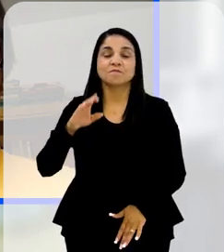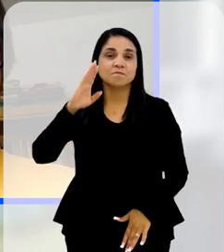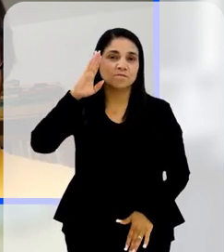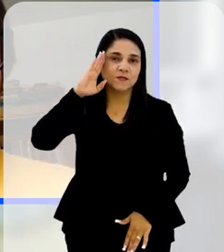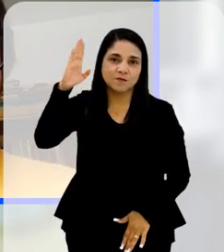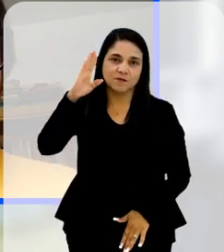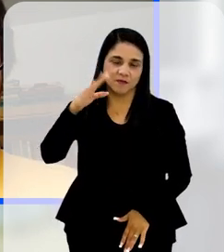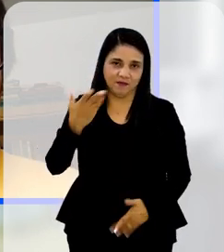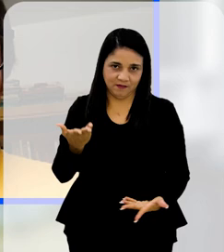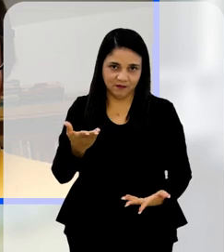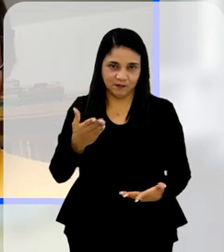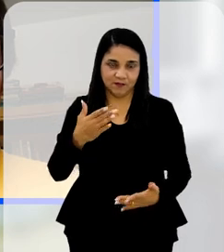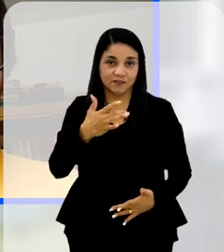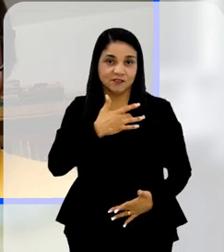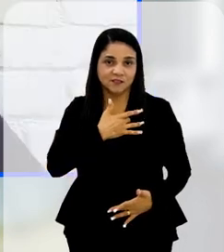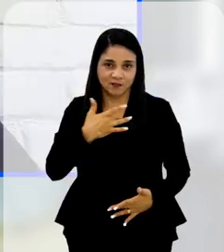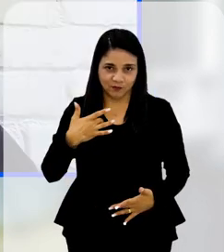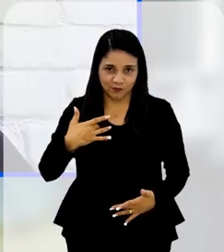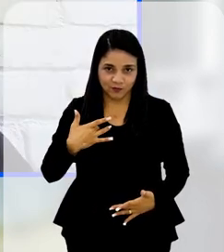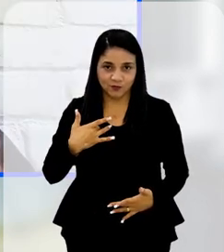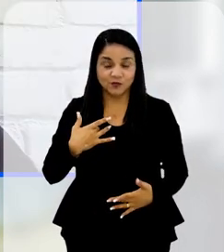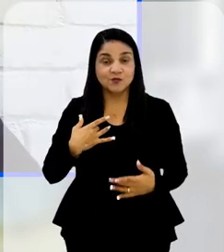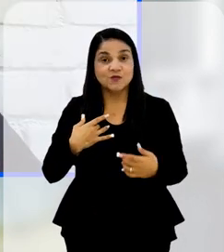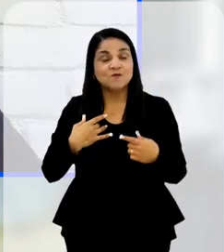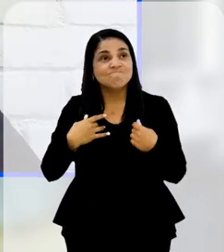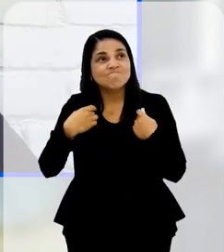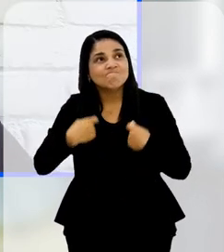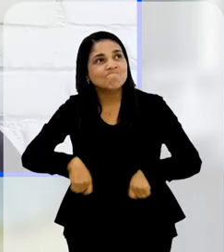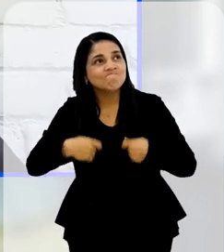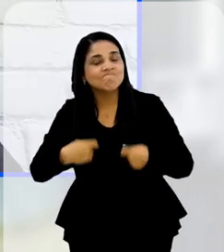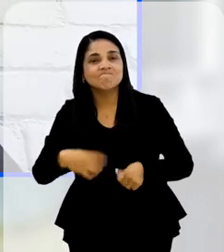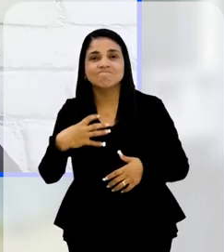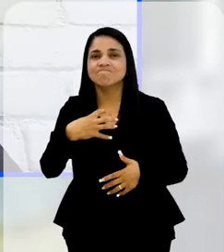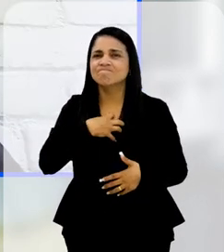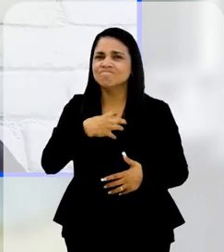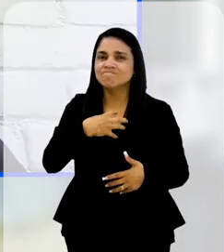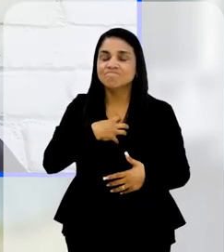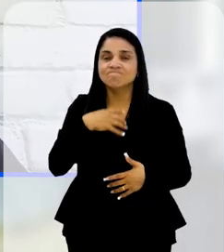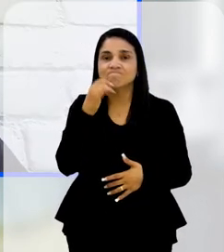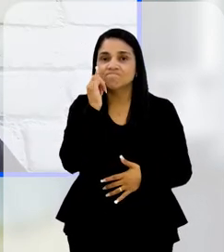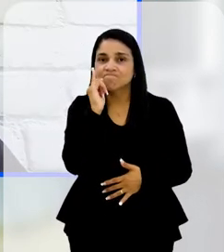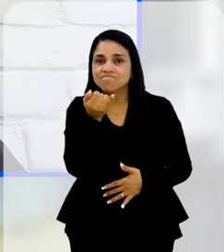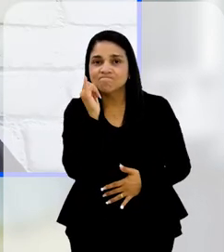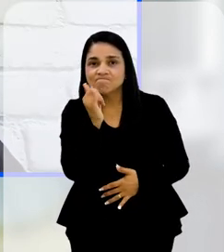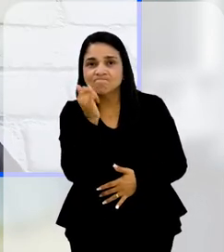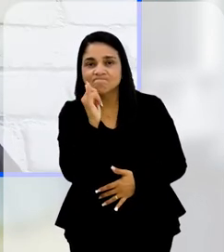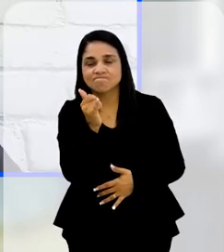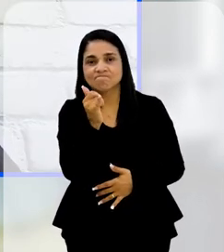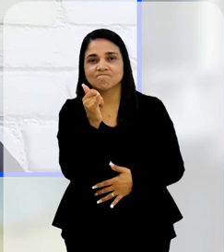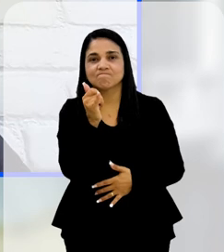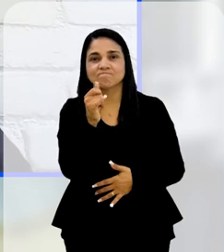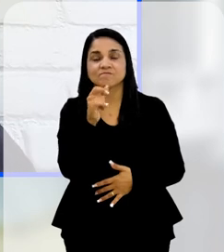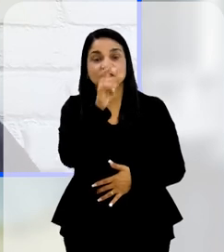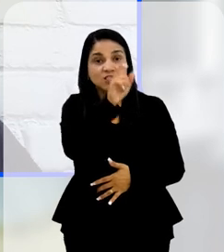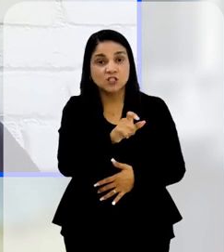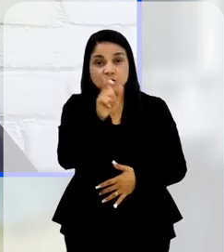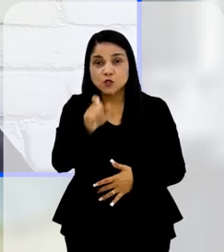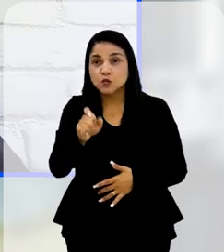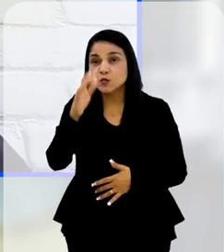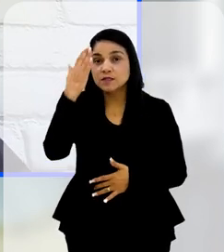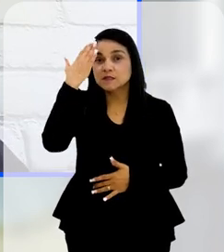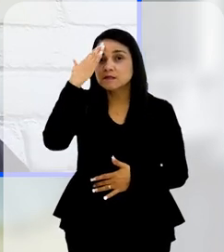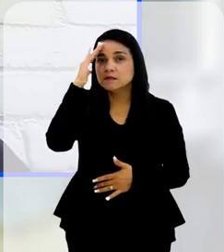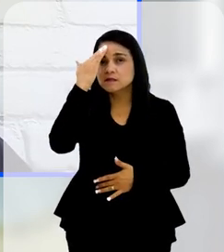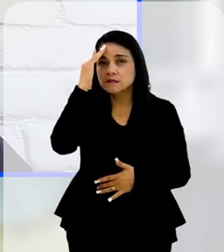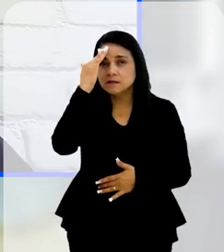saúde. Eu sentia muita necessidade de contar isto, de fazer com que as pessoas pudessem entender isso, e